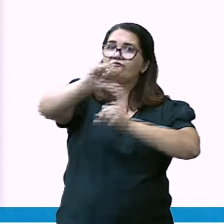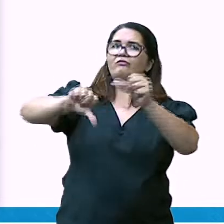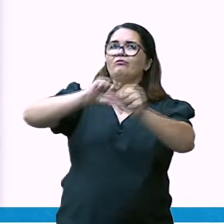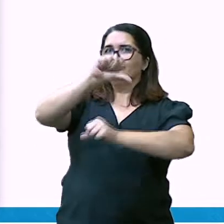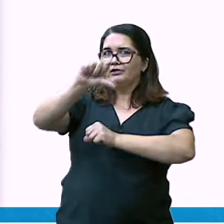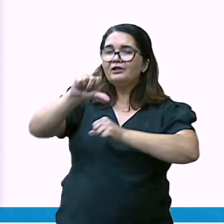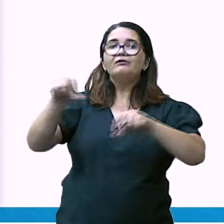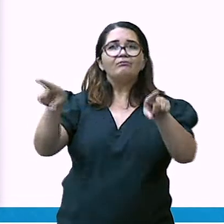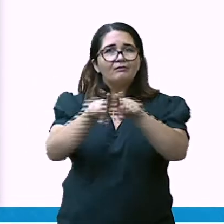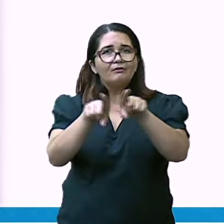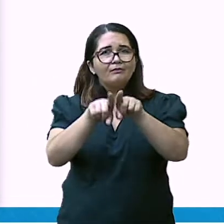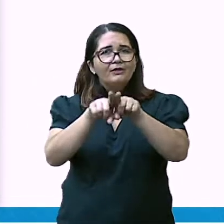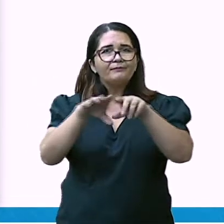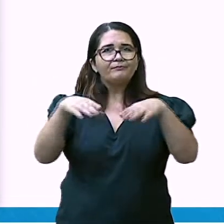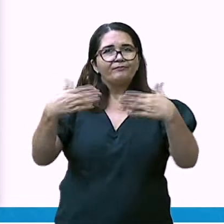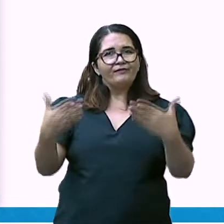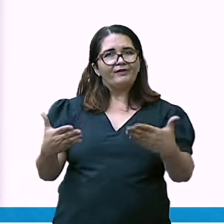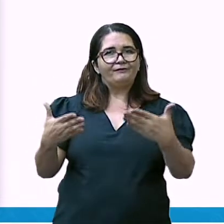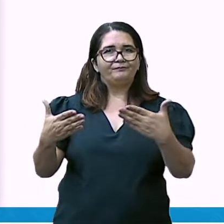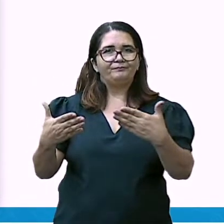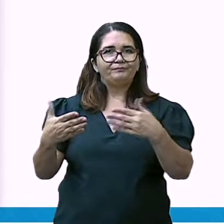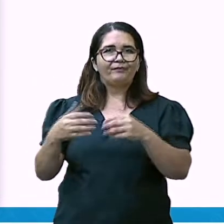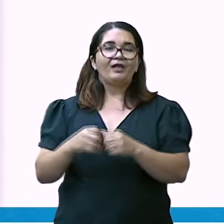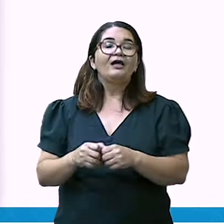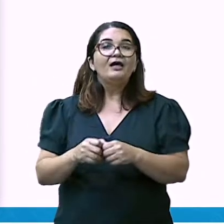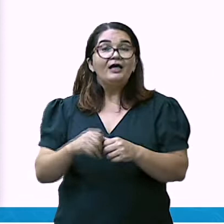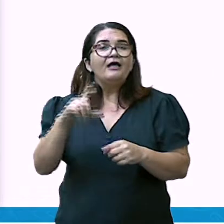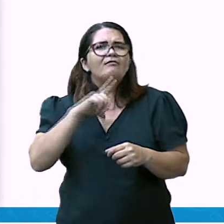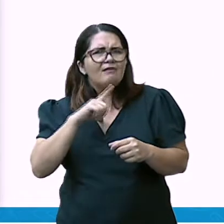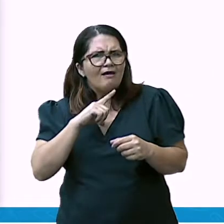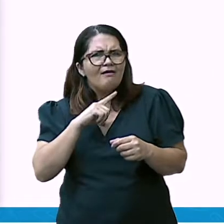e 3.000 antes de Cristo.